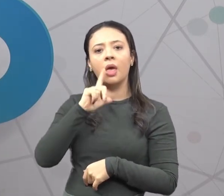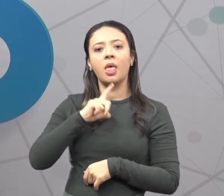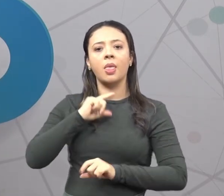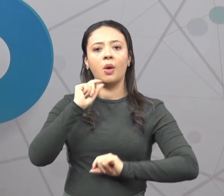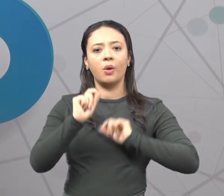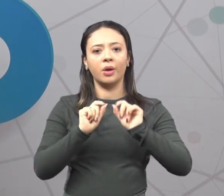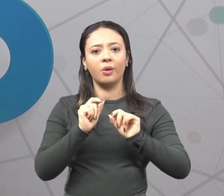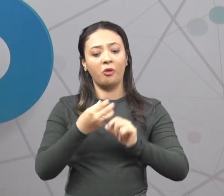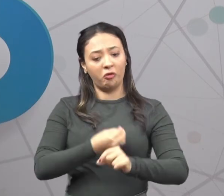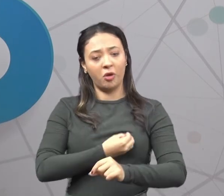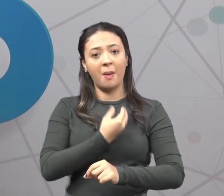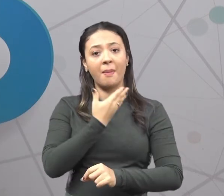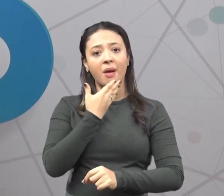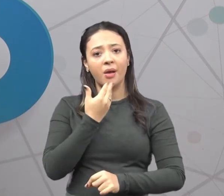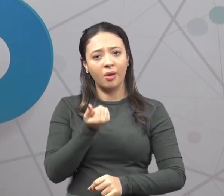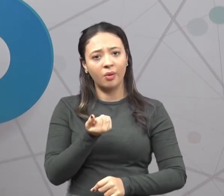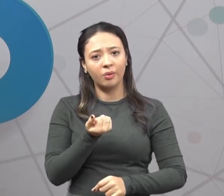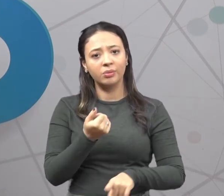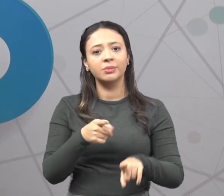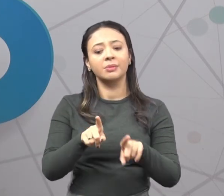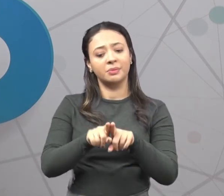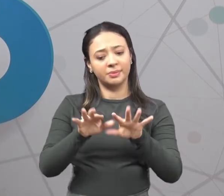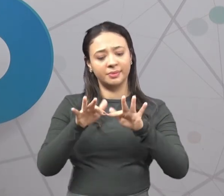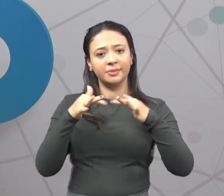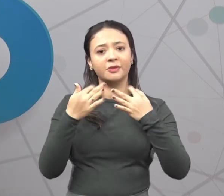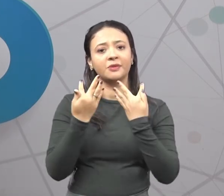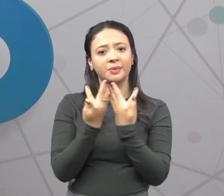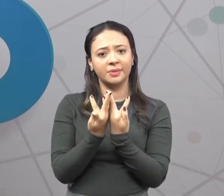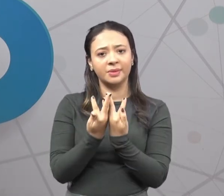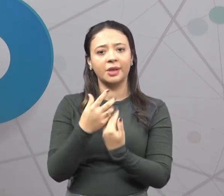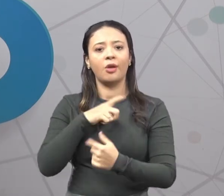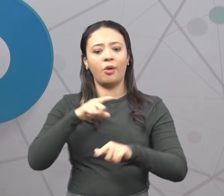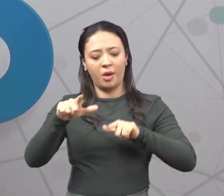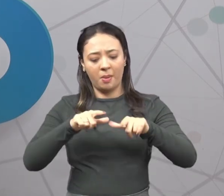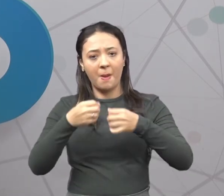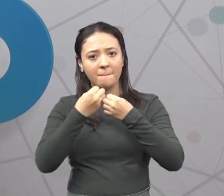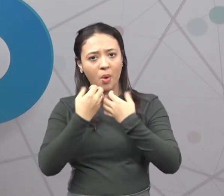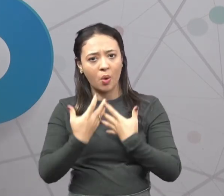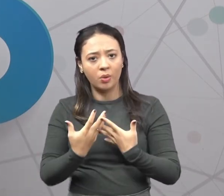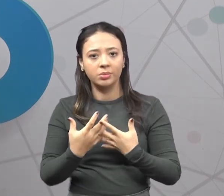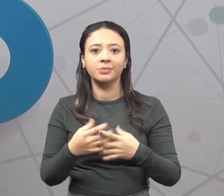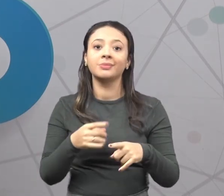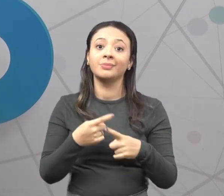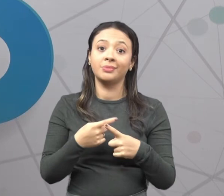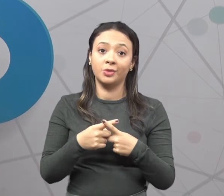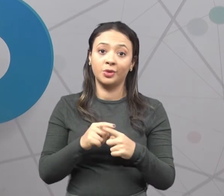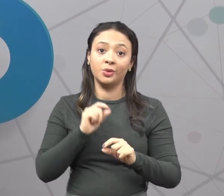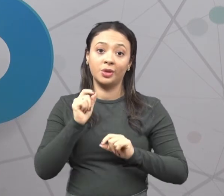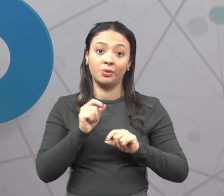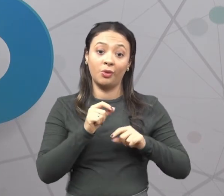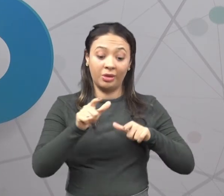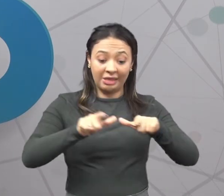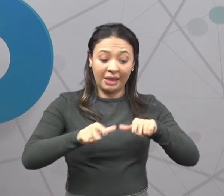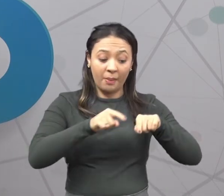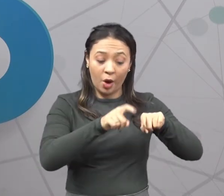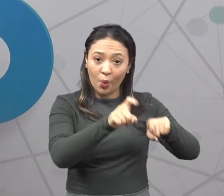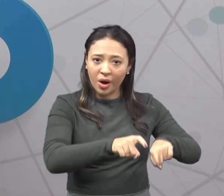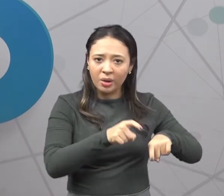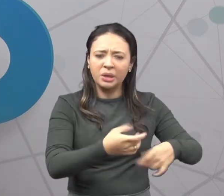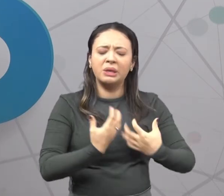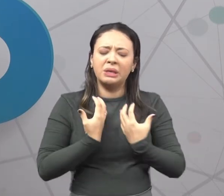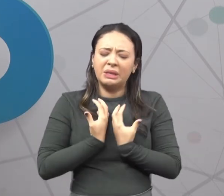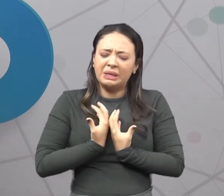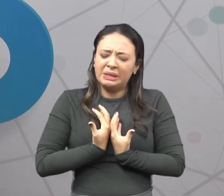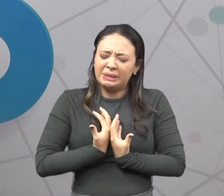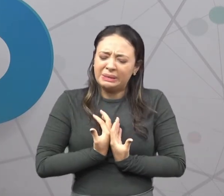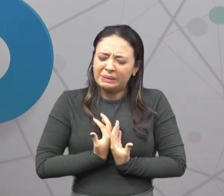dar melhores condições de vida para minha família, para ter um bom trabalho, porque vocês sabem que o trabalho no campo, ele é